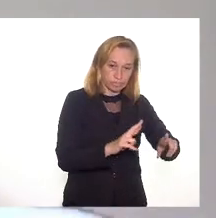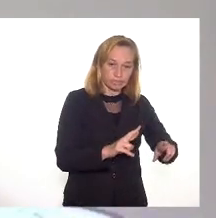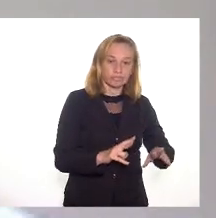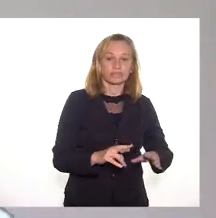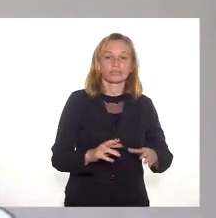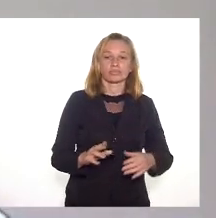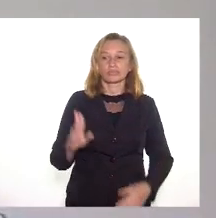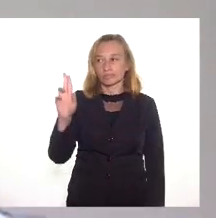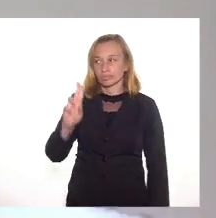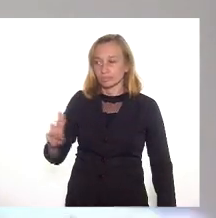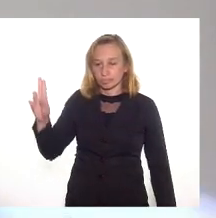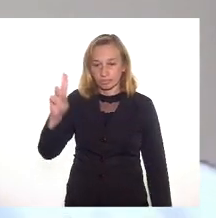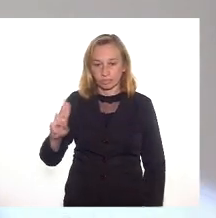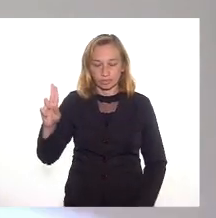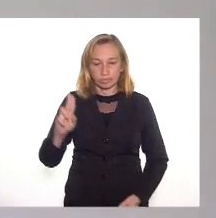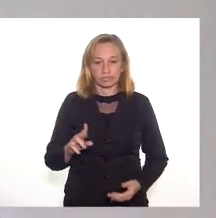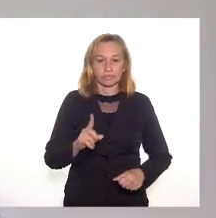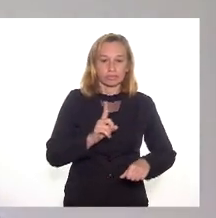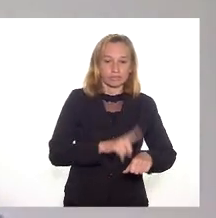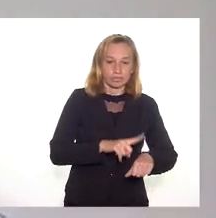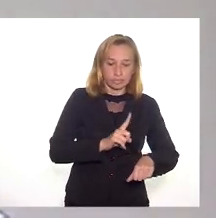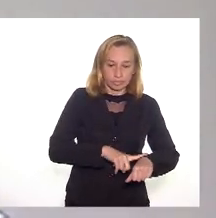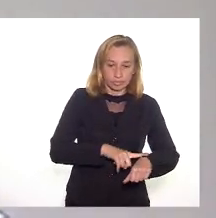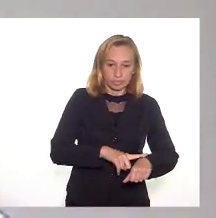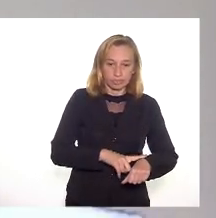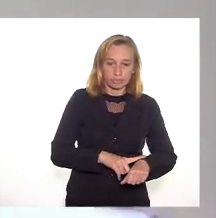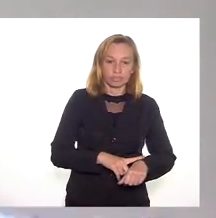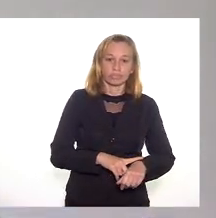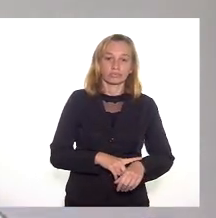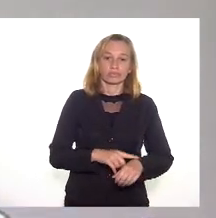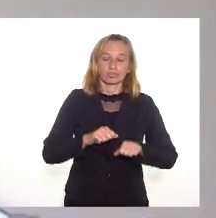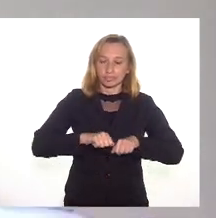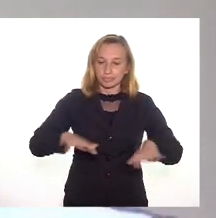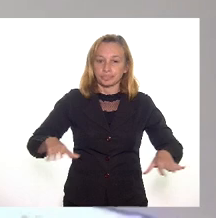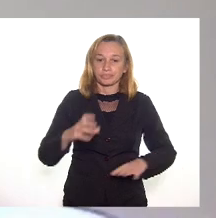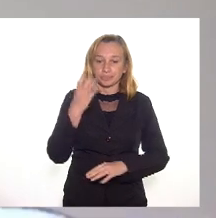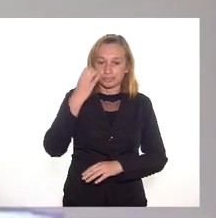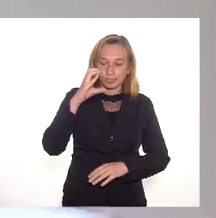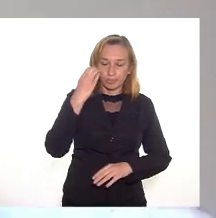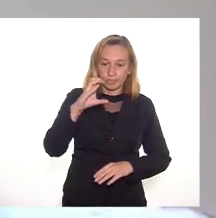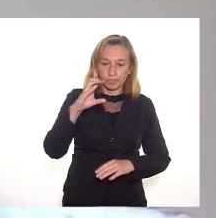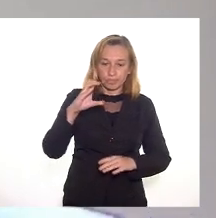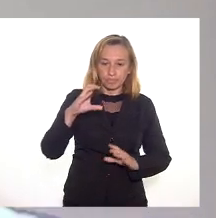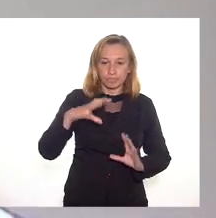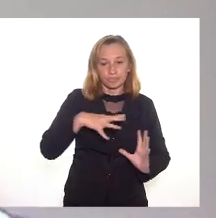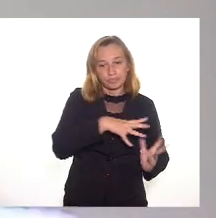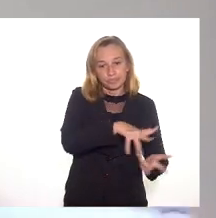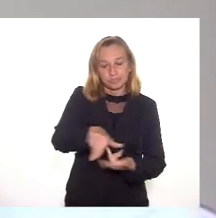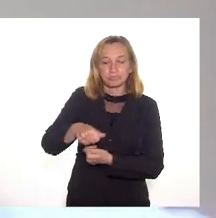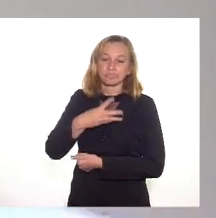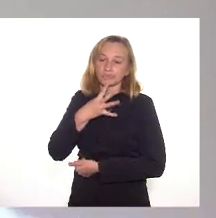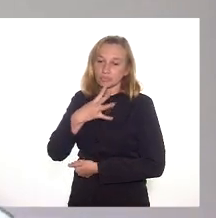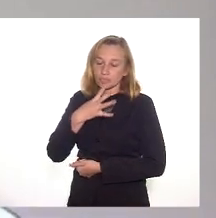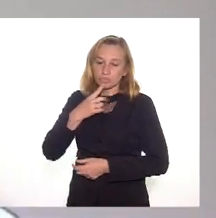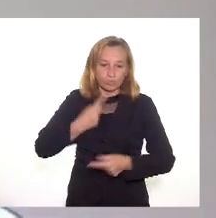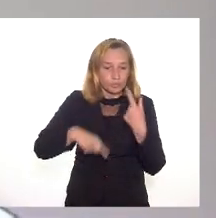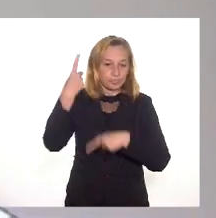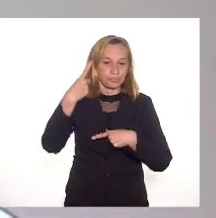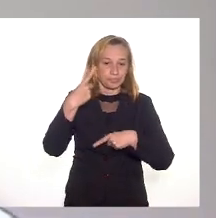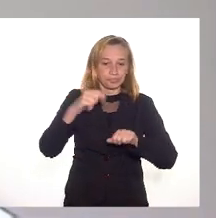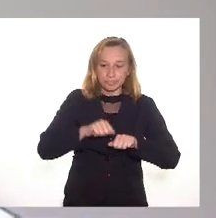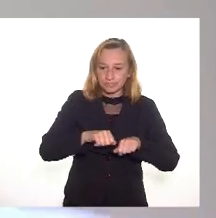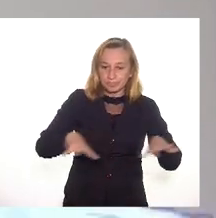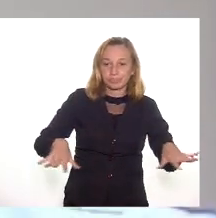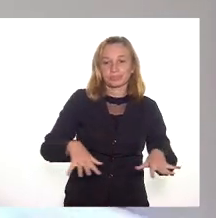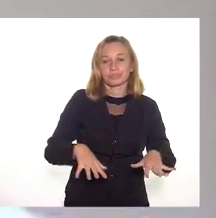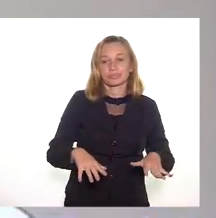ameaça repito em plena pandemia com a ciência no mundo sendo reconhecida como indispensável para superarmos essa